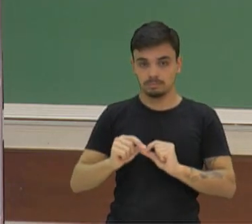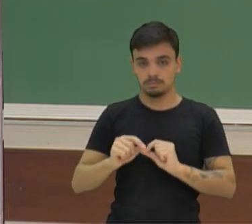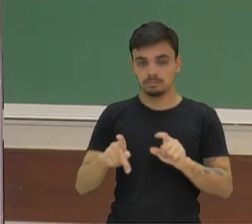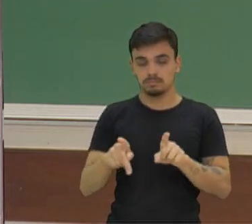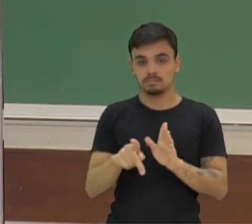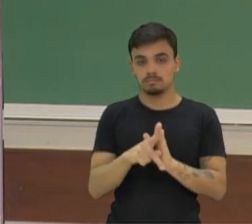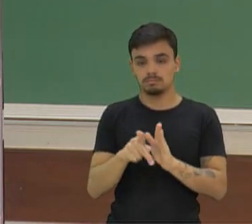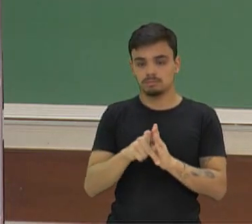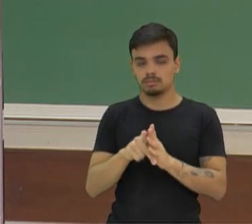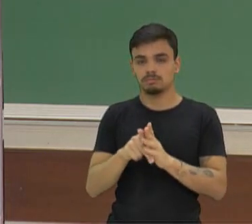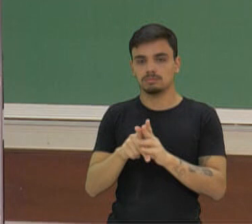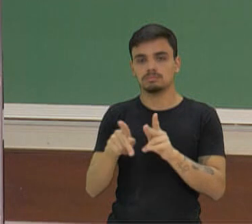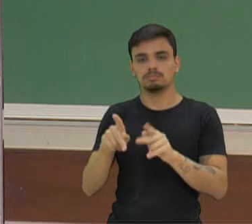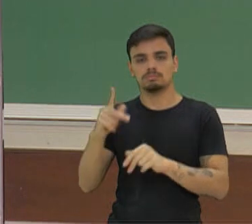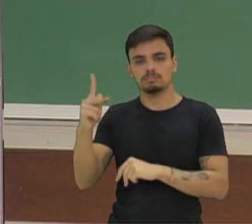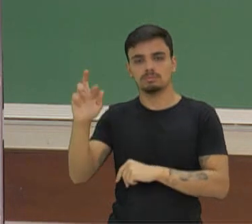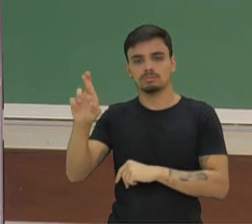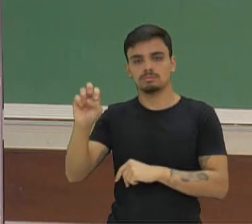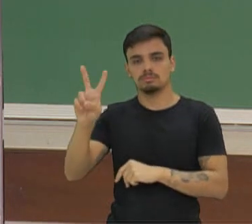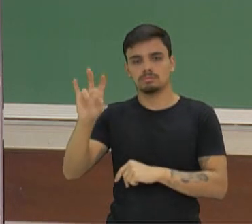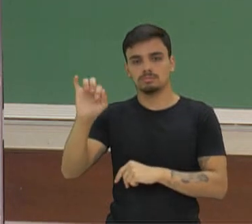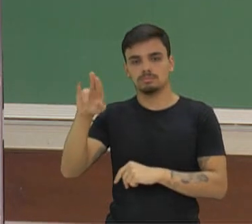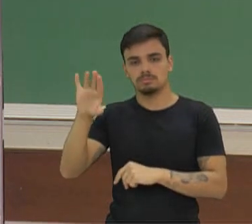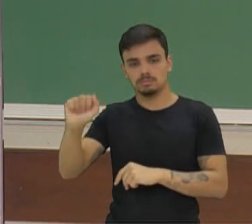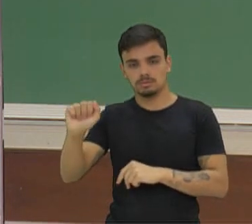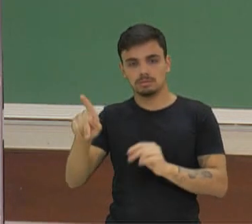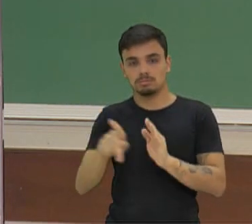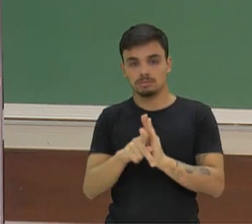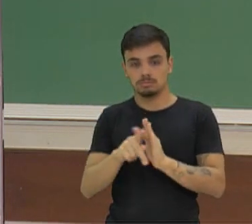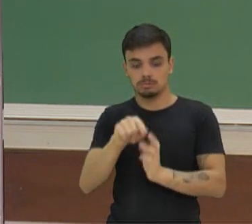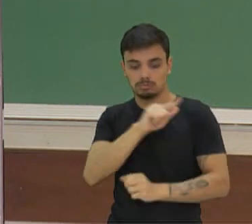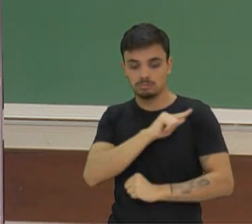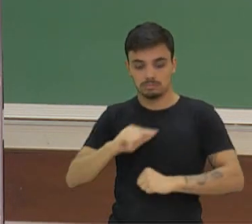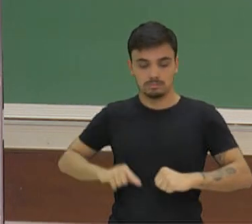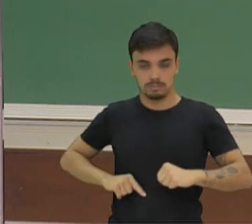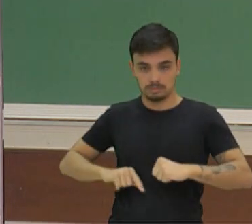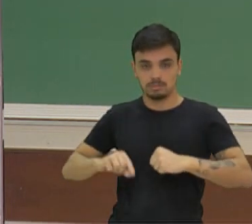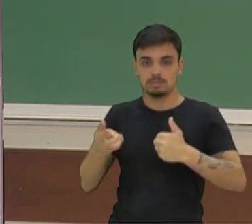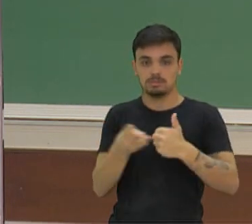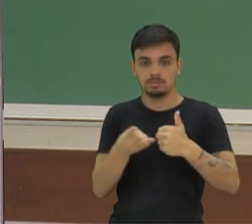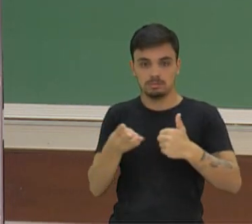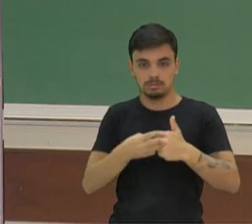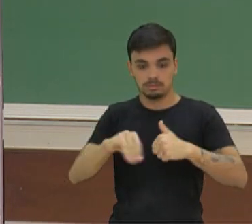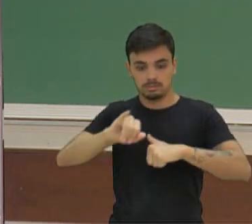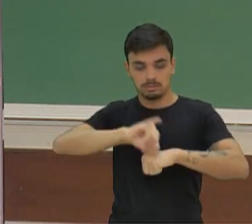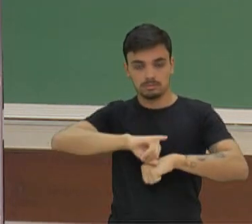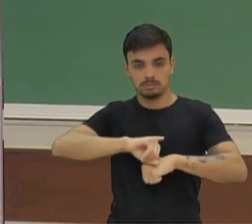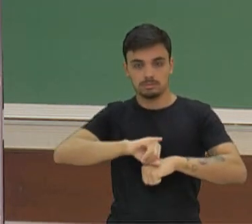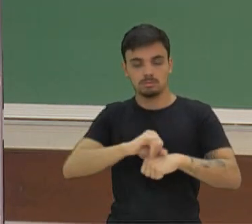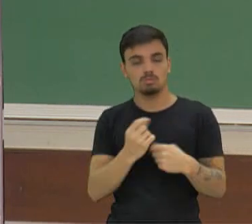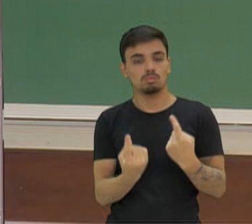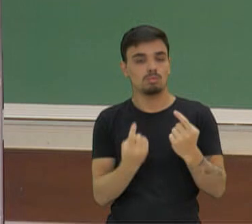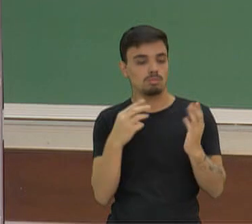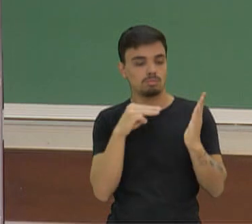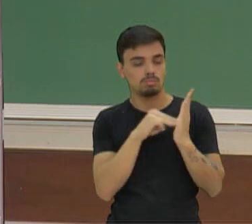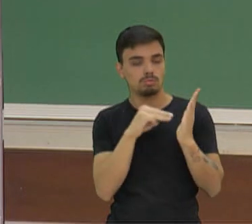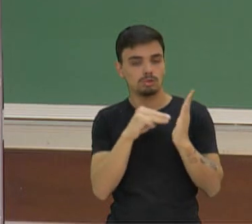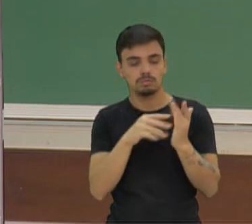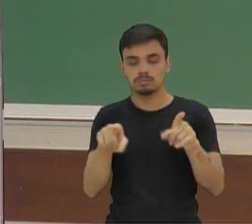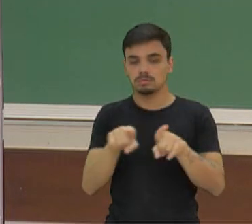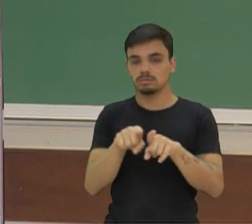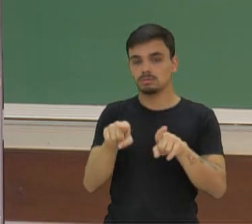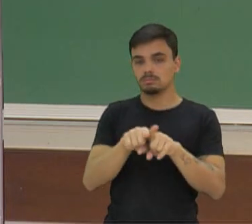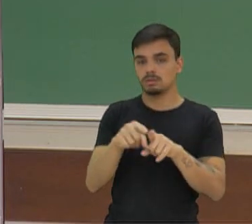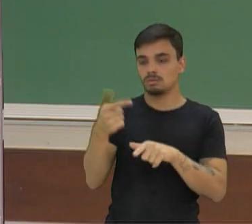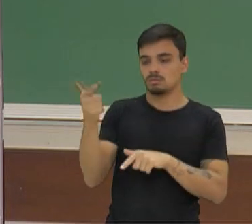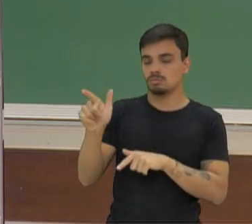brasileiras estavam insatisfeitas com o governo central, com o governo regencial. E por tal motivo, e por também outras